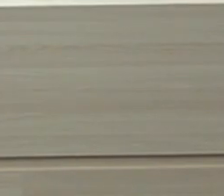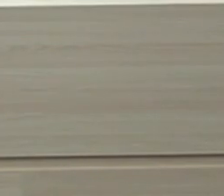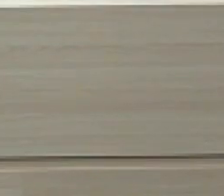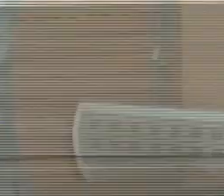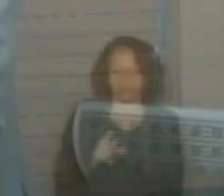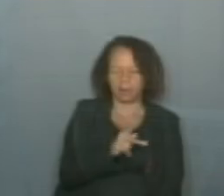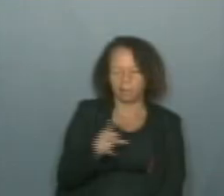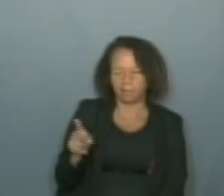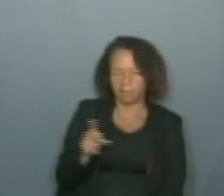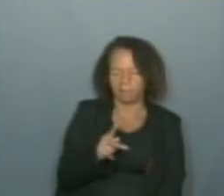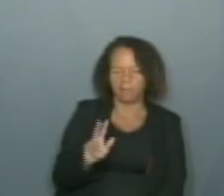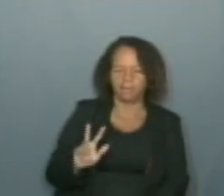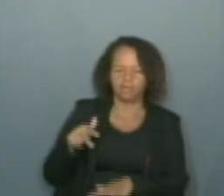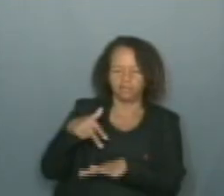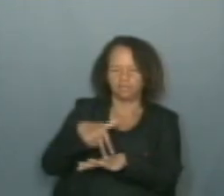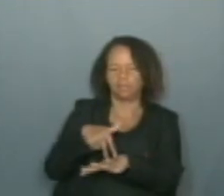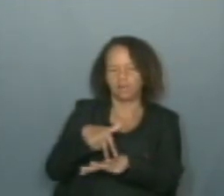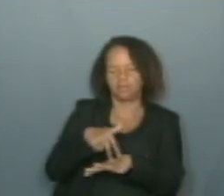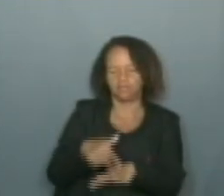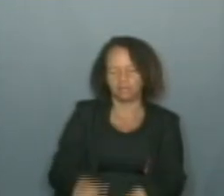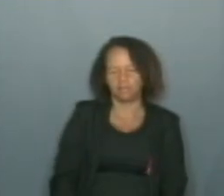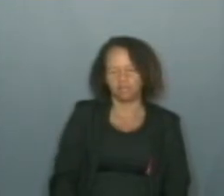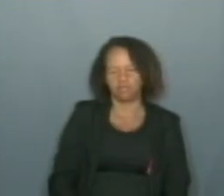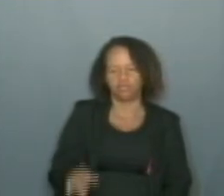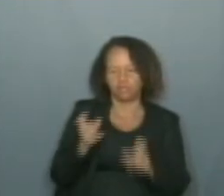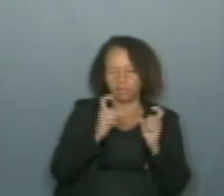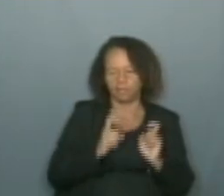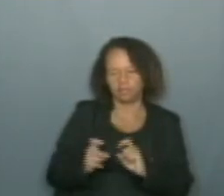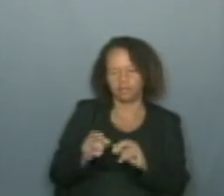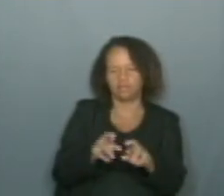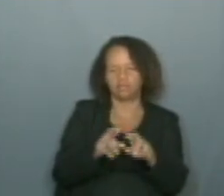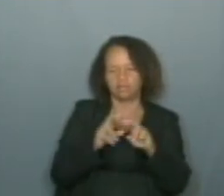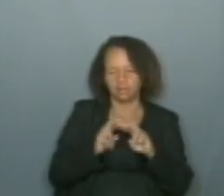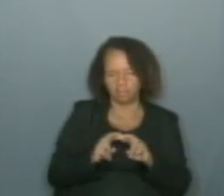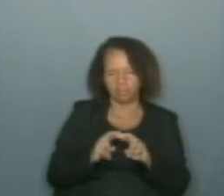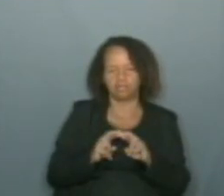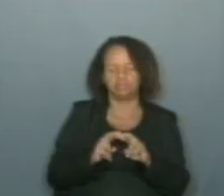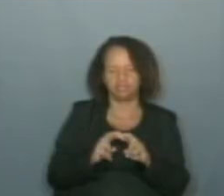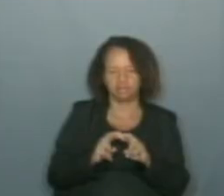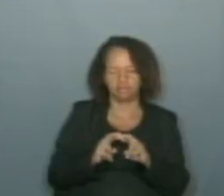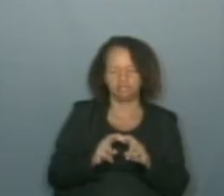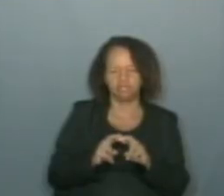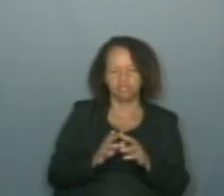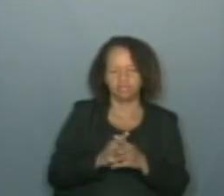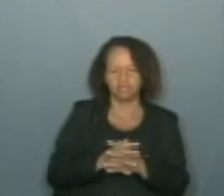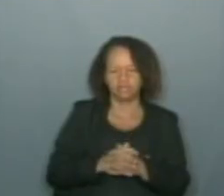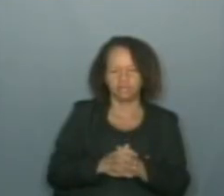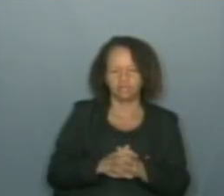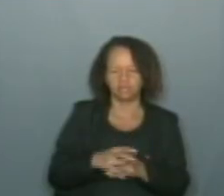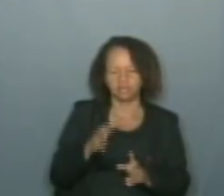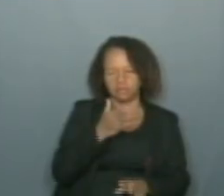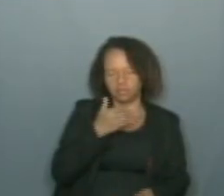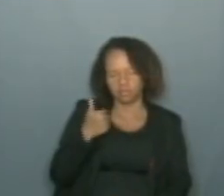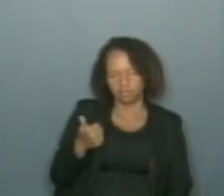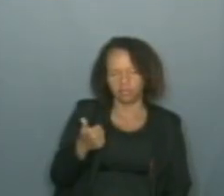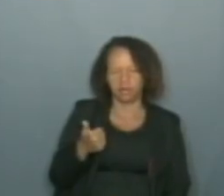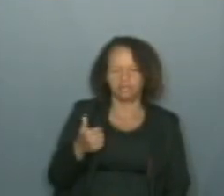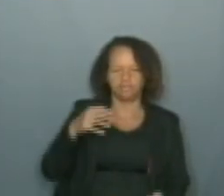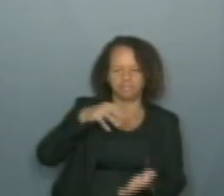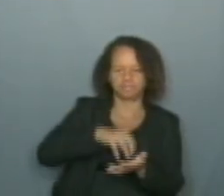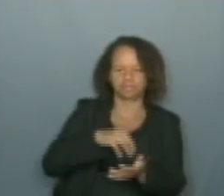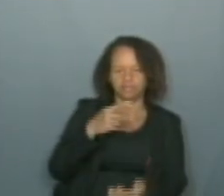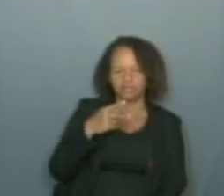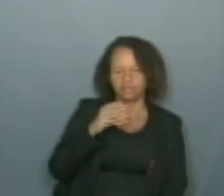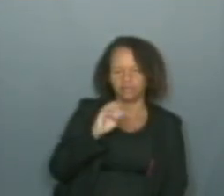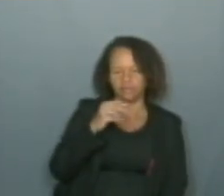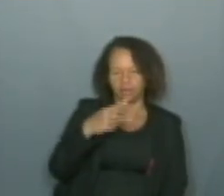Presidente, subo a essa tribuna para discutir um requerimento que busca melhorias no Centro